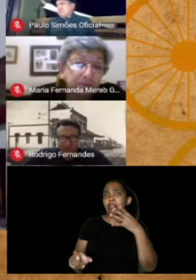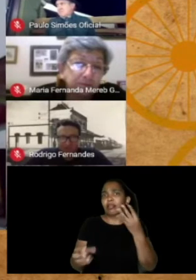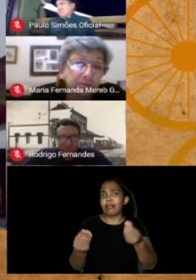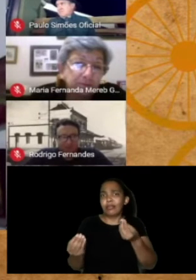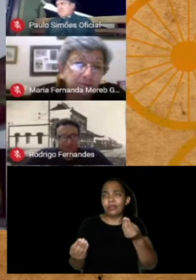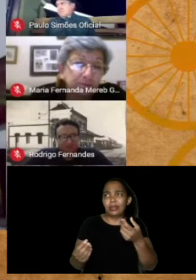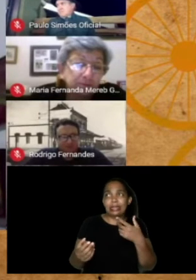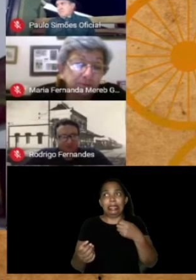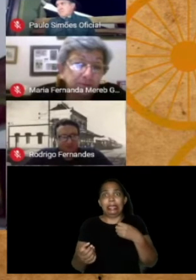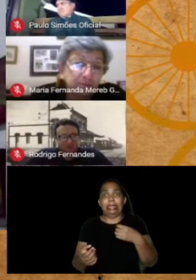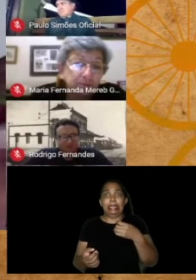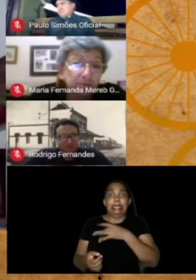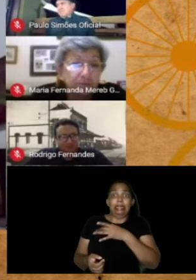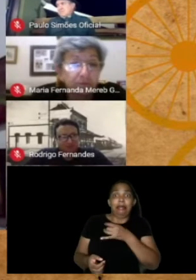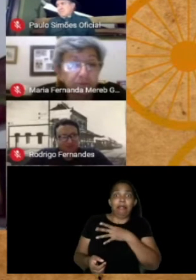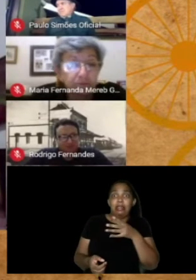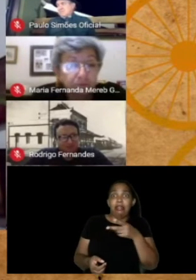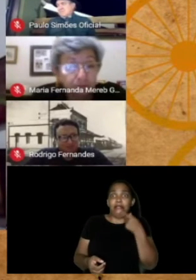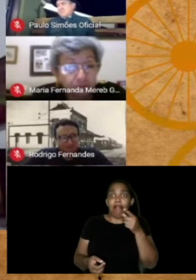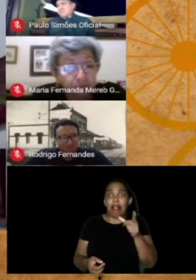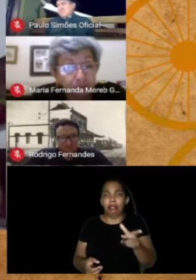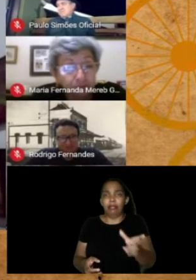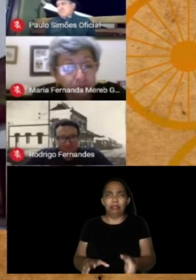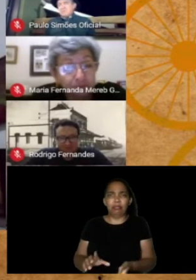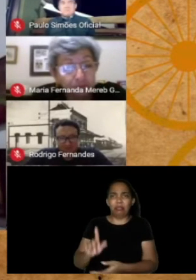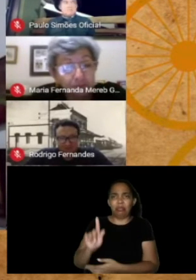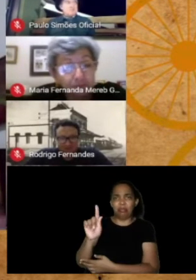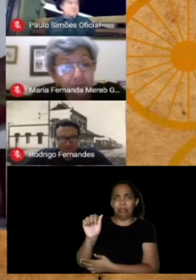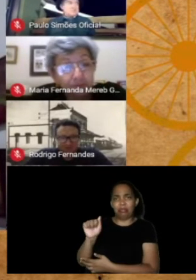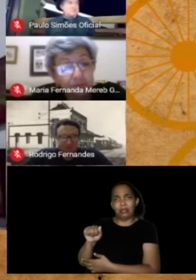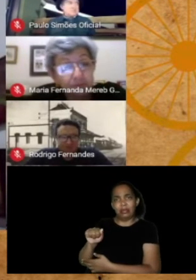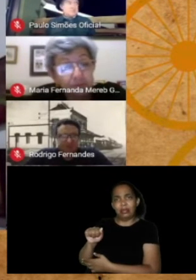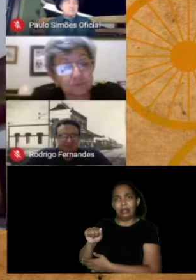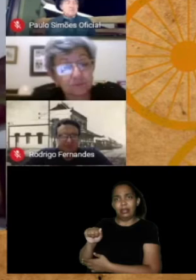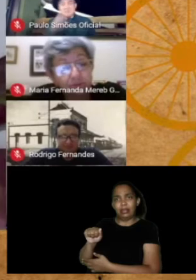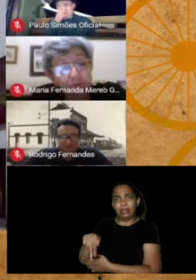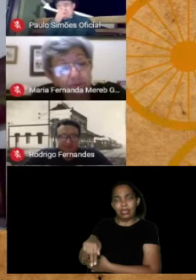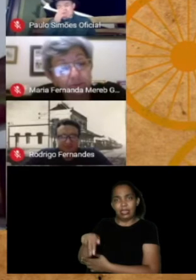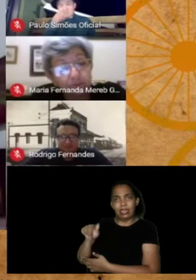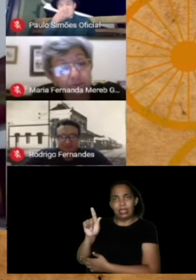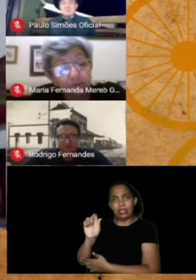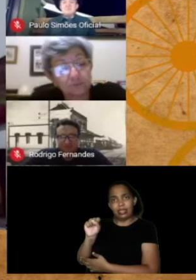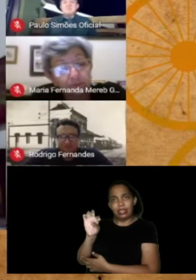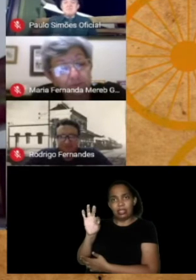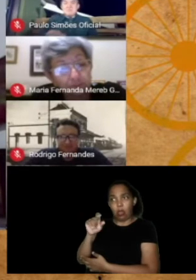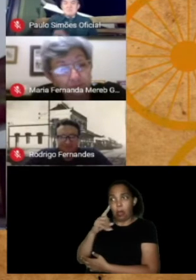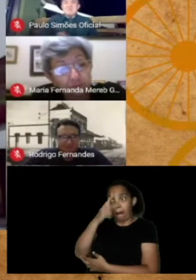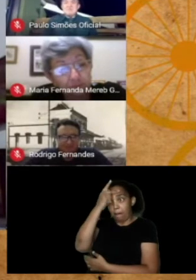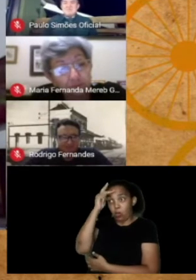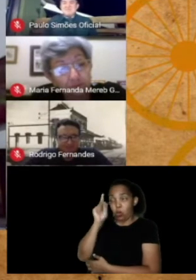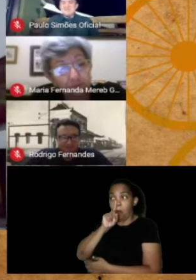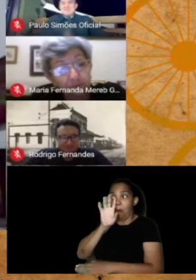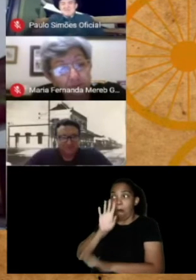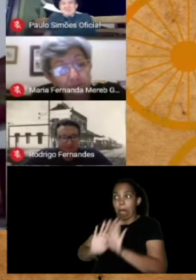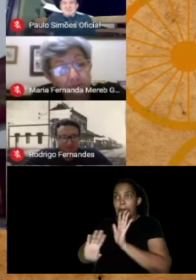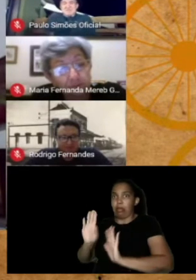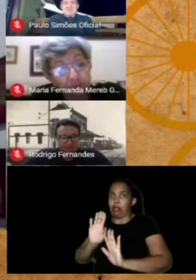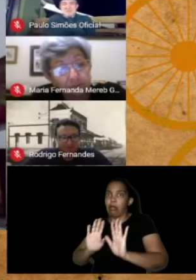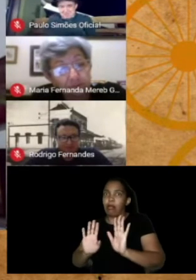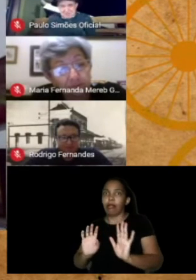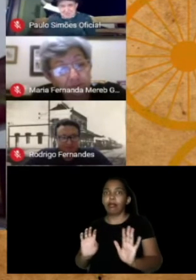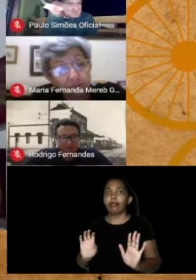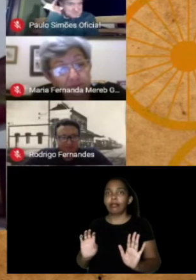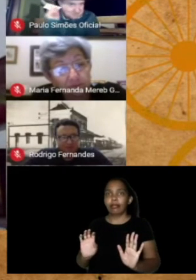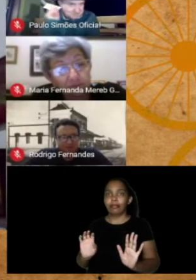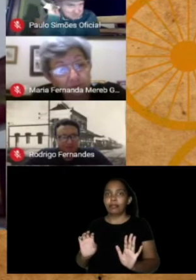falar algumas palavras, mas o que um gangster, ou um assassino de aluguel, ou uma pessoa perigosa, certo? Ou o nosso